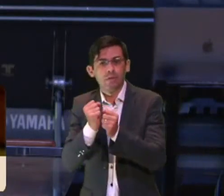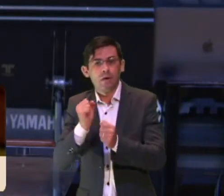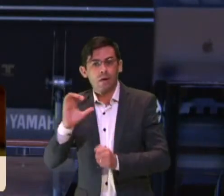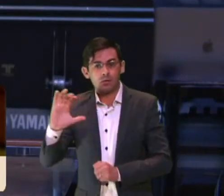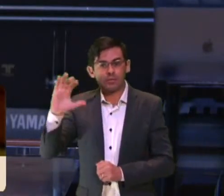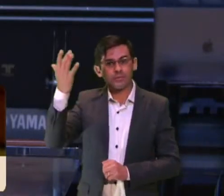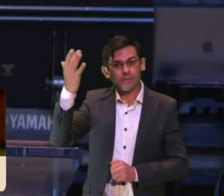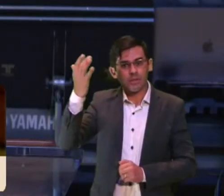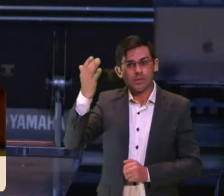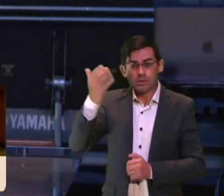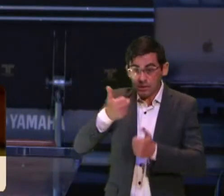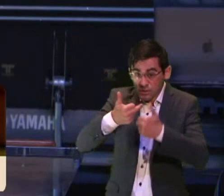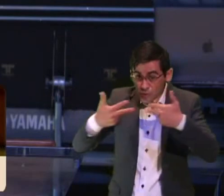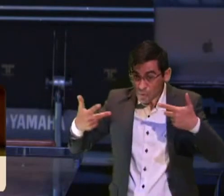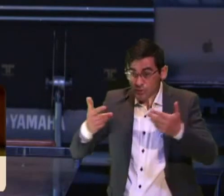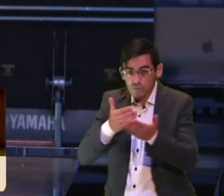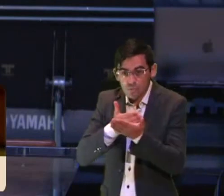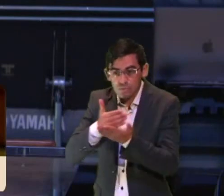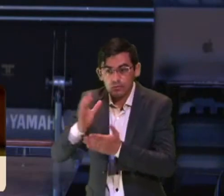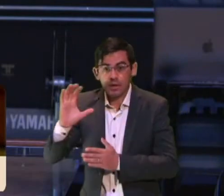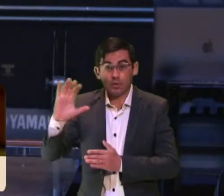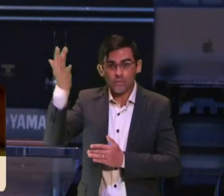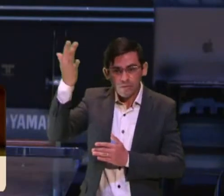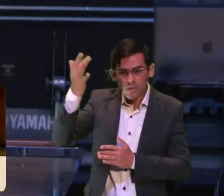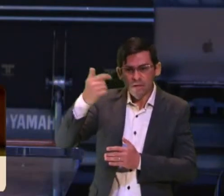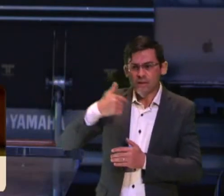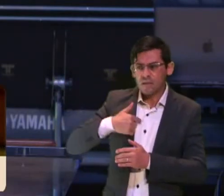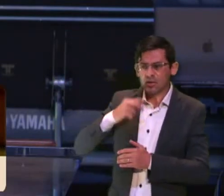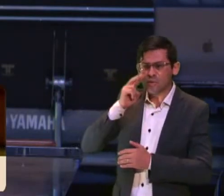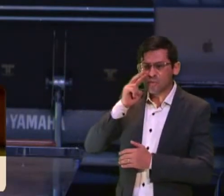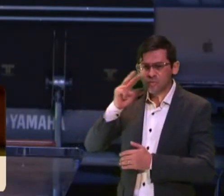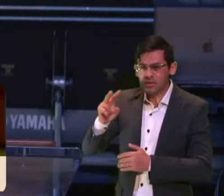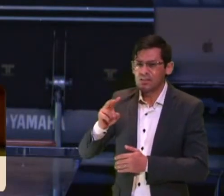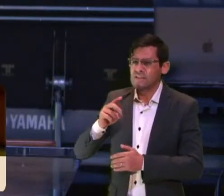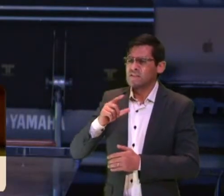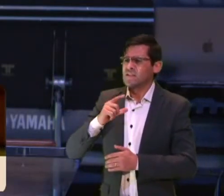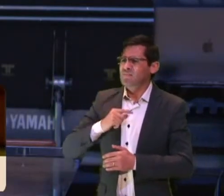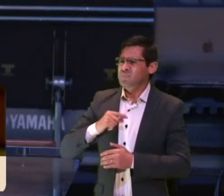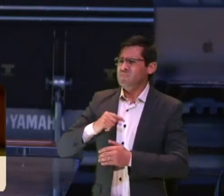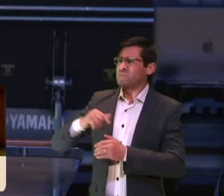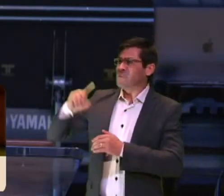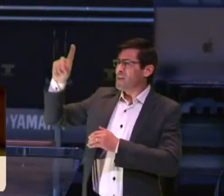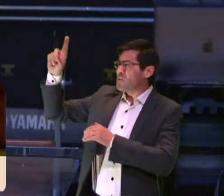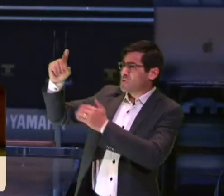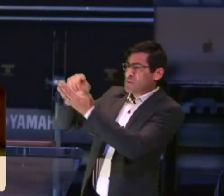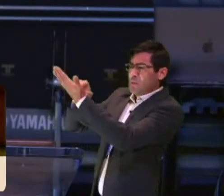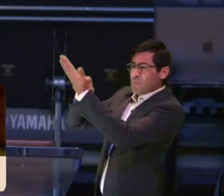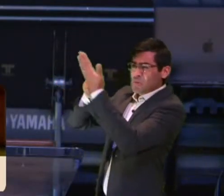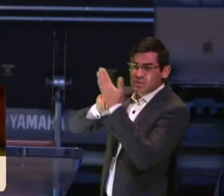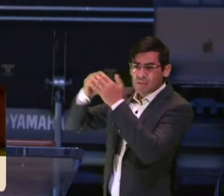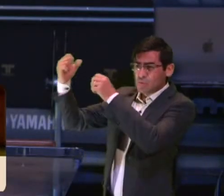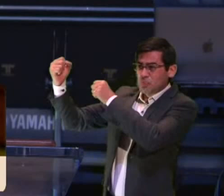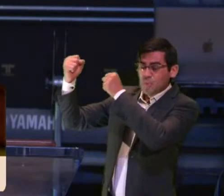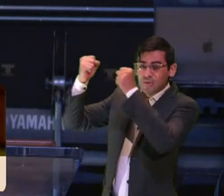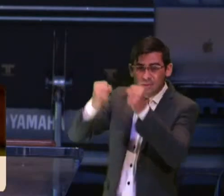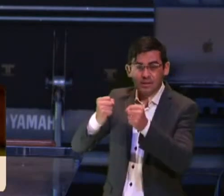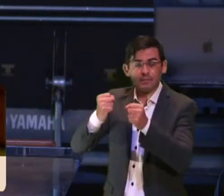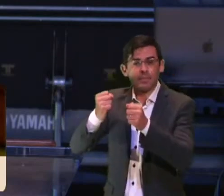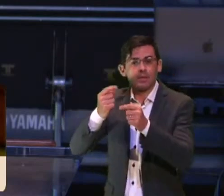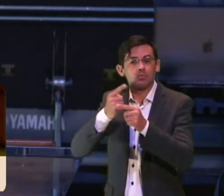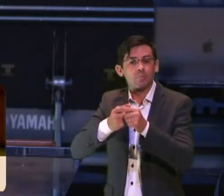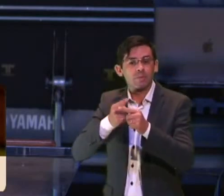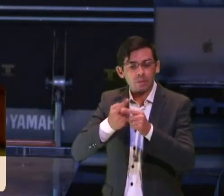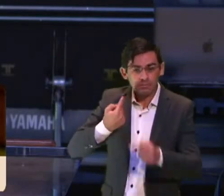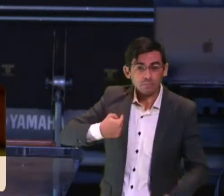coisas começavam a acontecer no nosso meio. Eu vi naquela época tantos sinais do poder de Deus acontecendo, porque